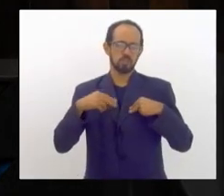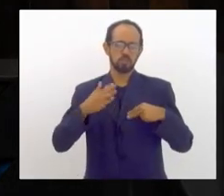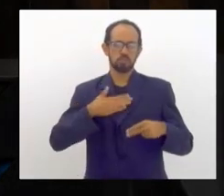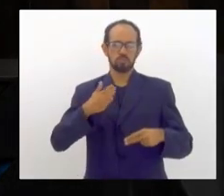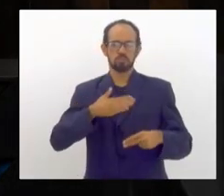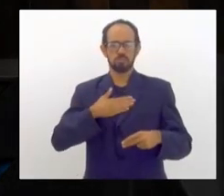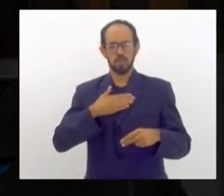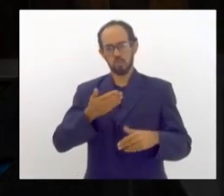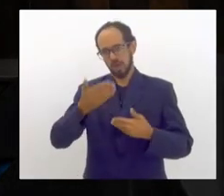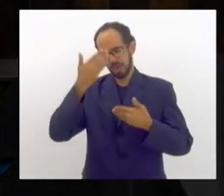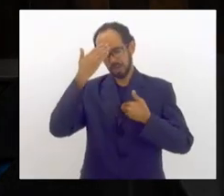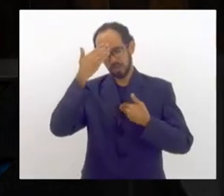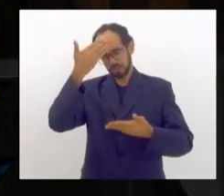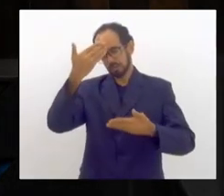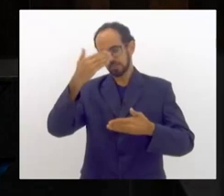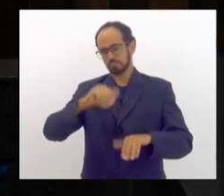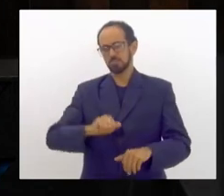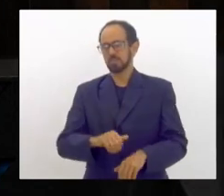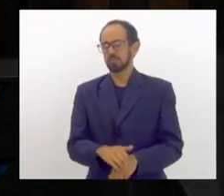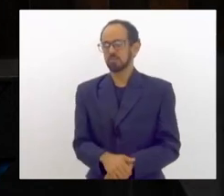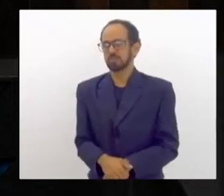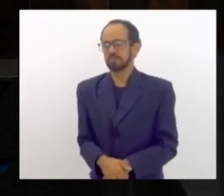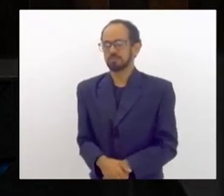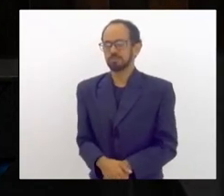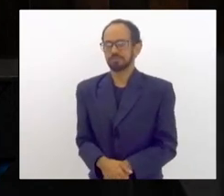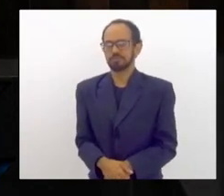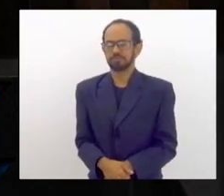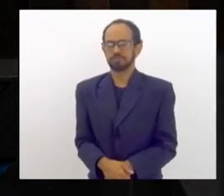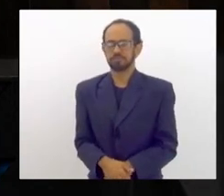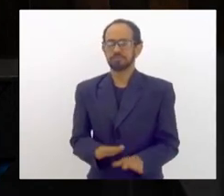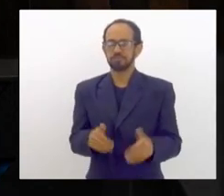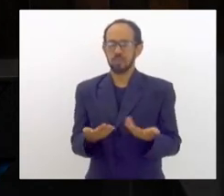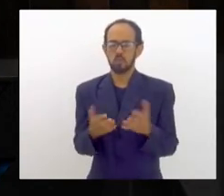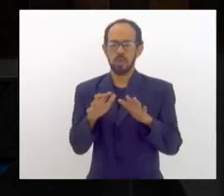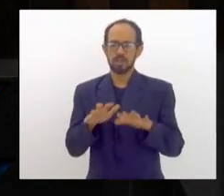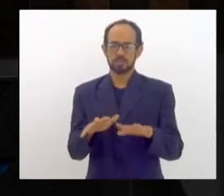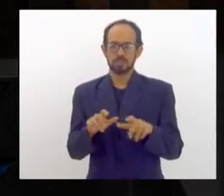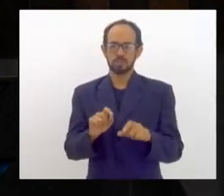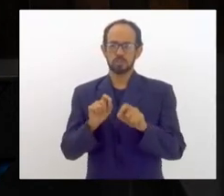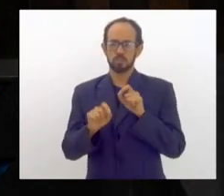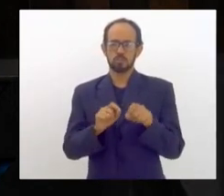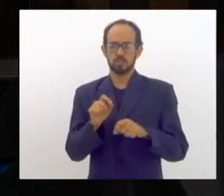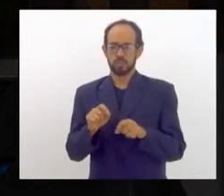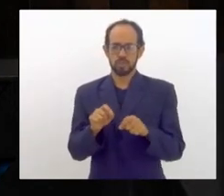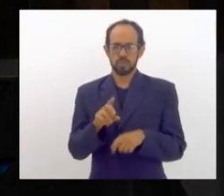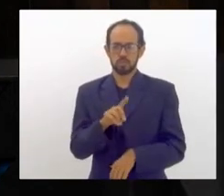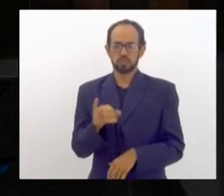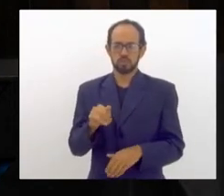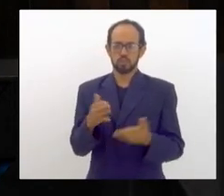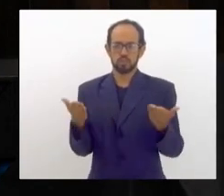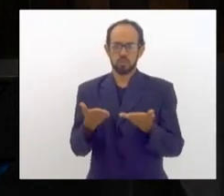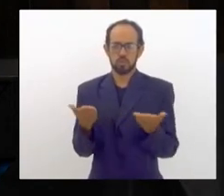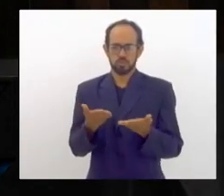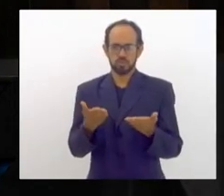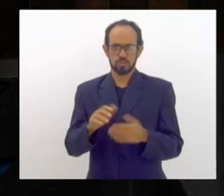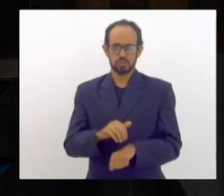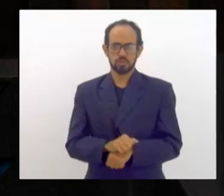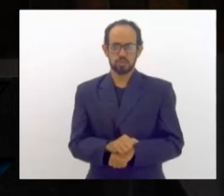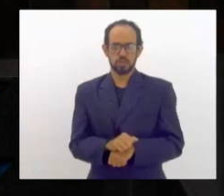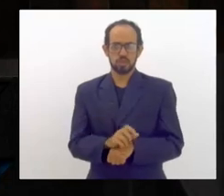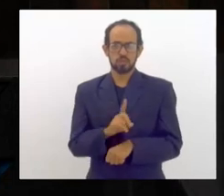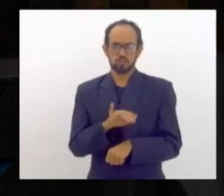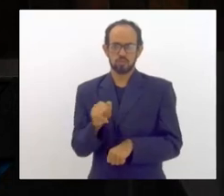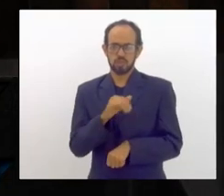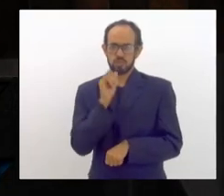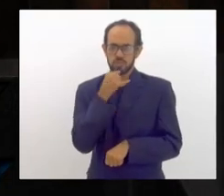total agradecimento e gratidão aqui. Feito isso, nessa data, é uma data muito triste para